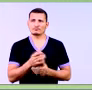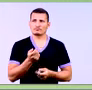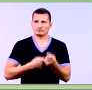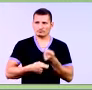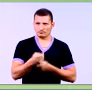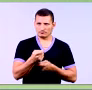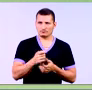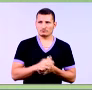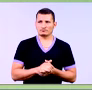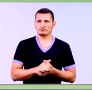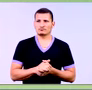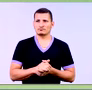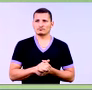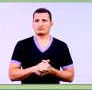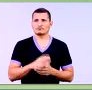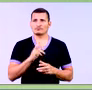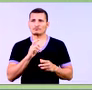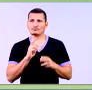ser desfeitas.